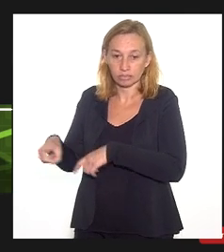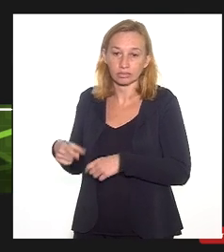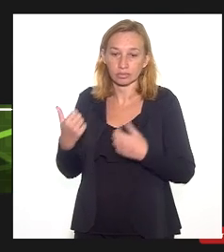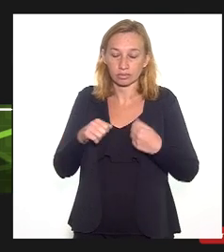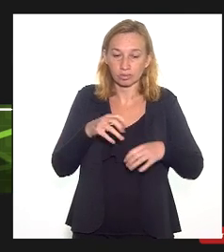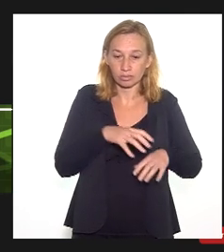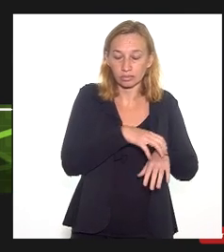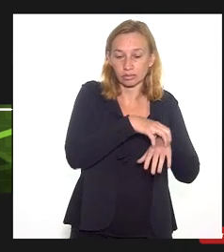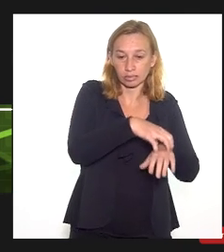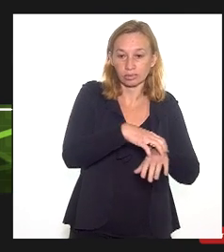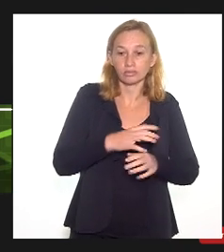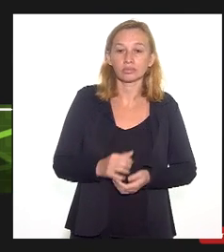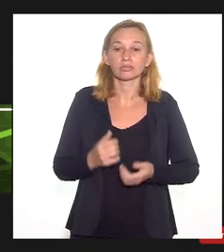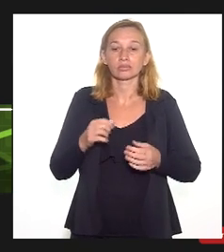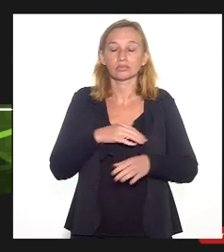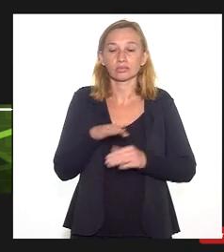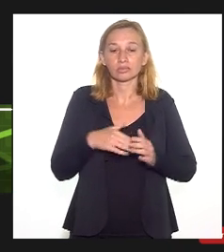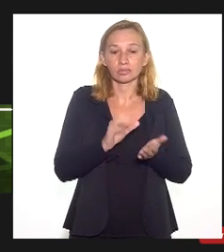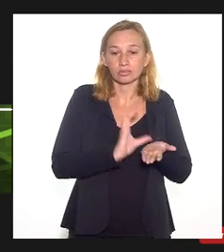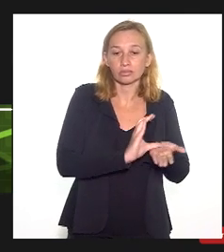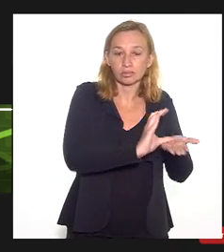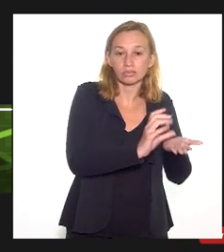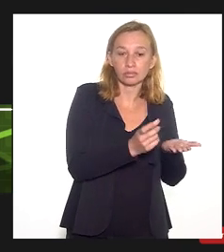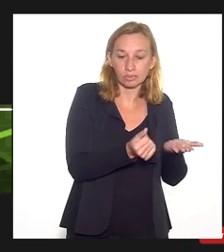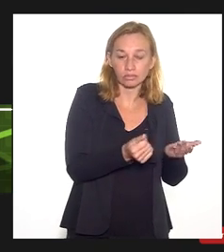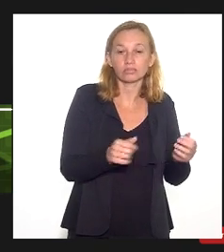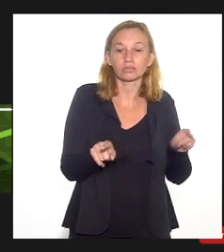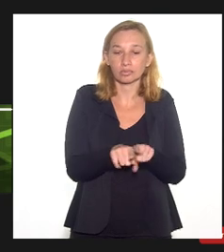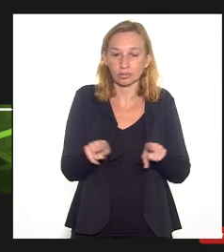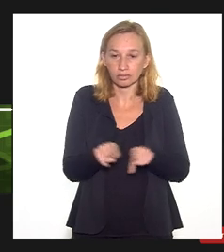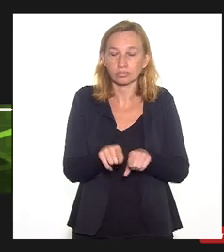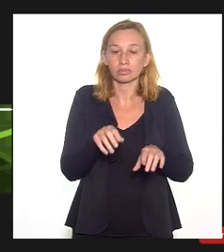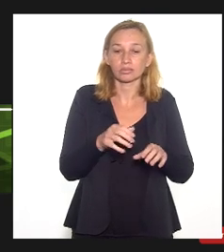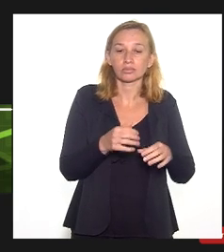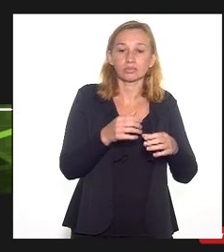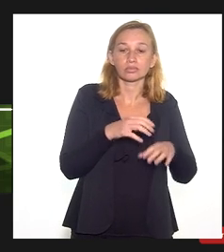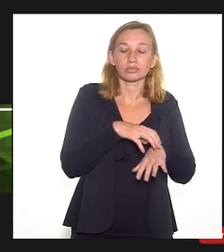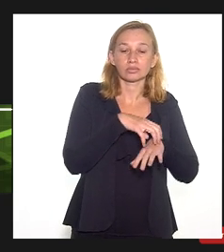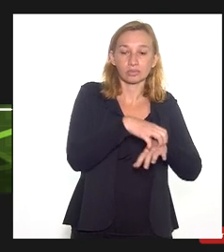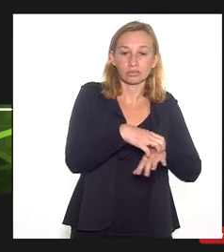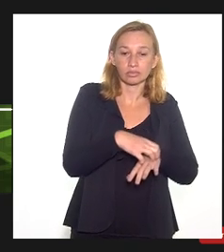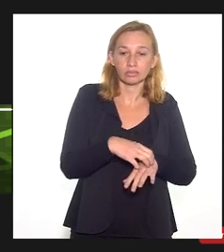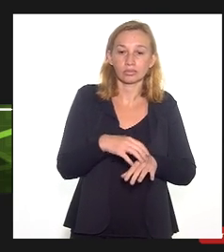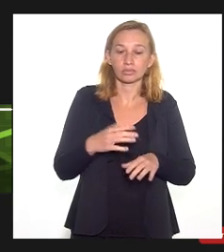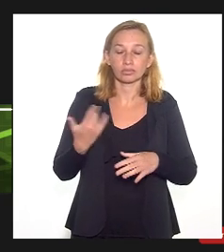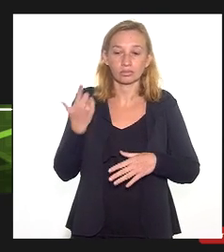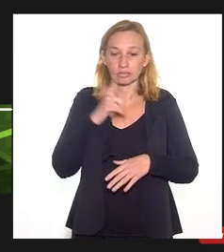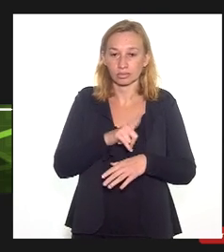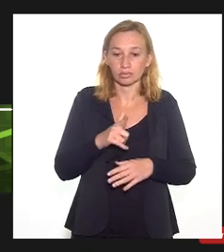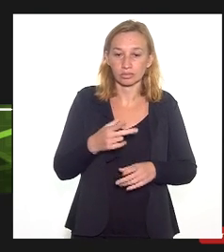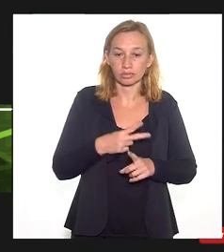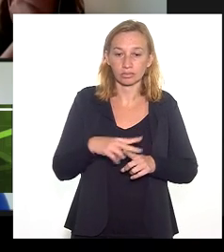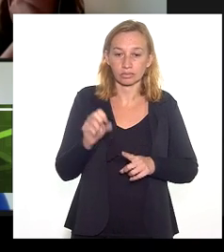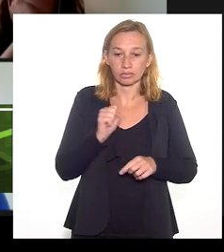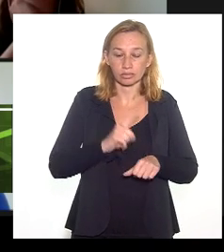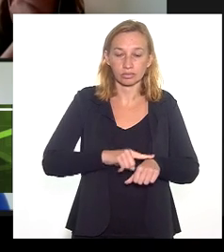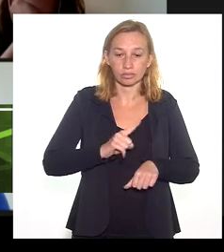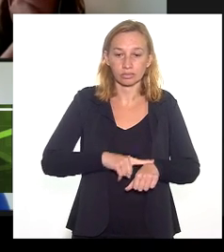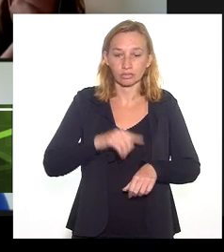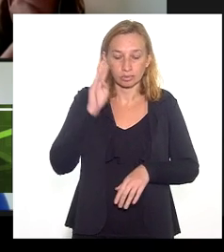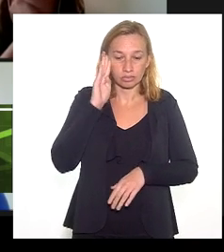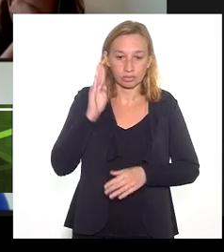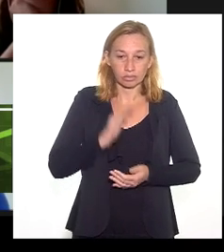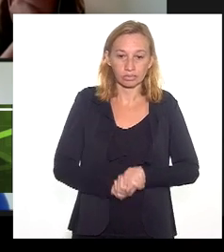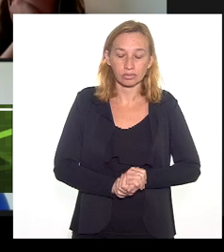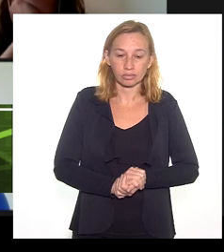toda a capacidade de investimento na malha de transporte também para que a universidade consiga atravessar esse momento é fundamental e aqui